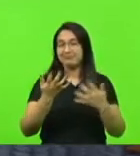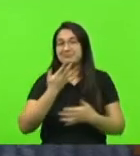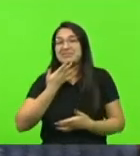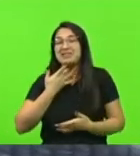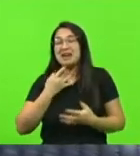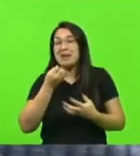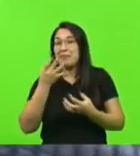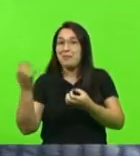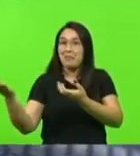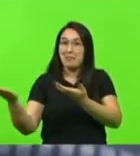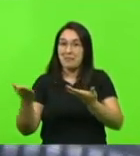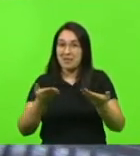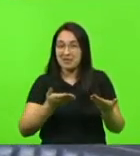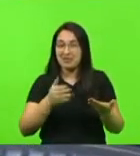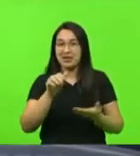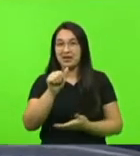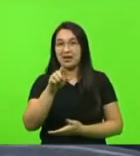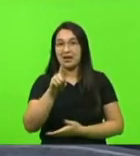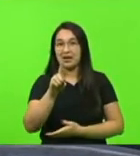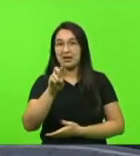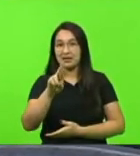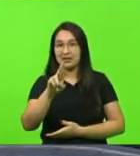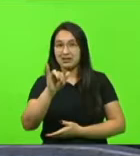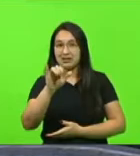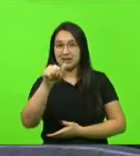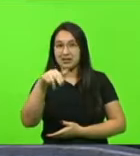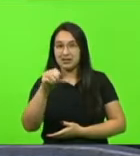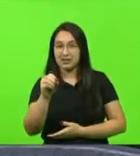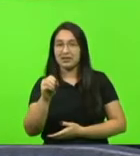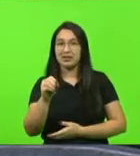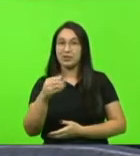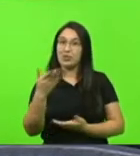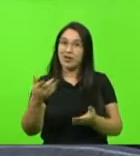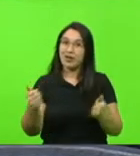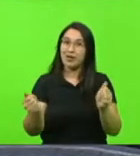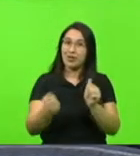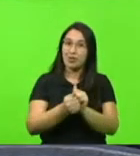colega Adrianinho, nosso parceiro de partido, que, inclusive,